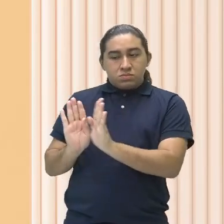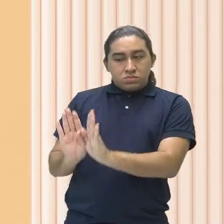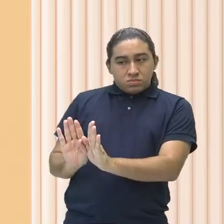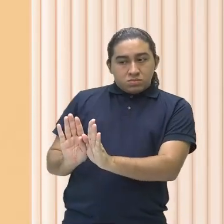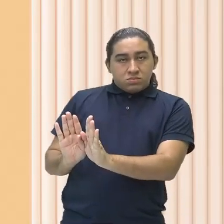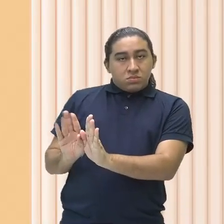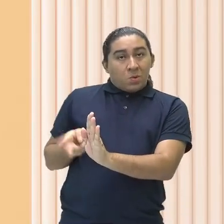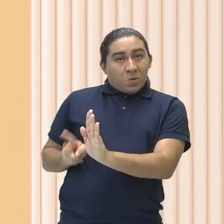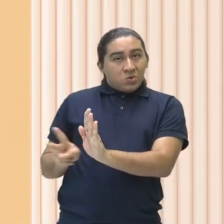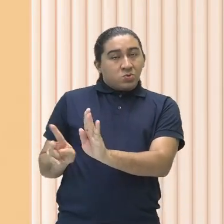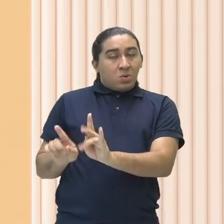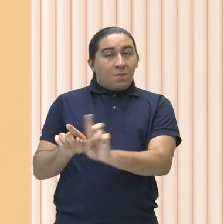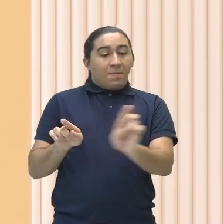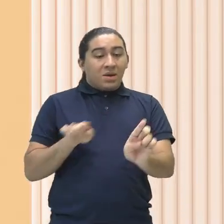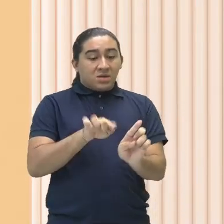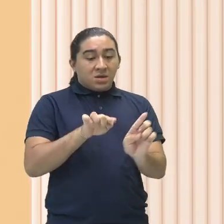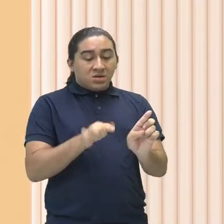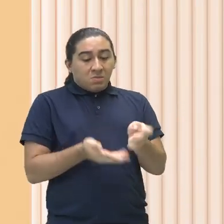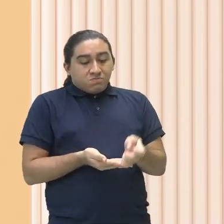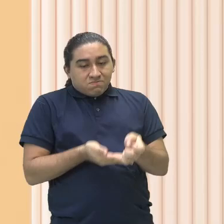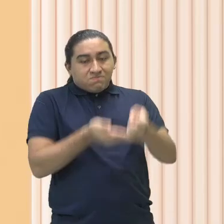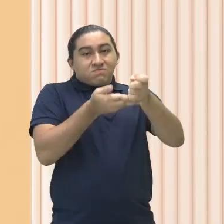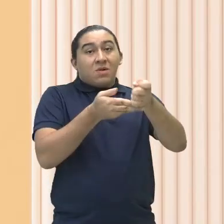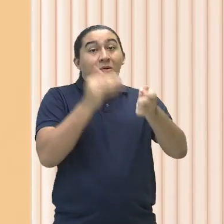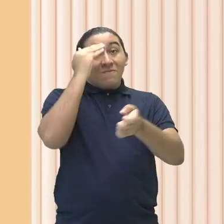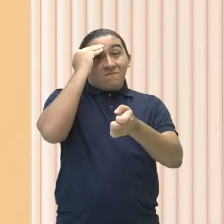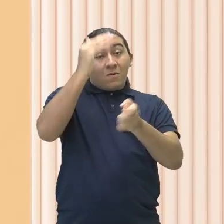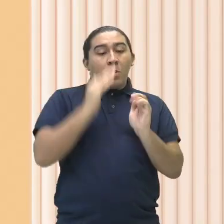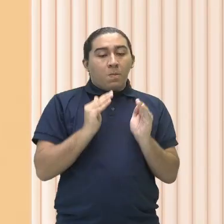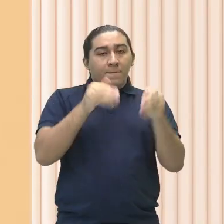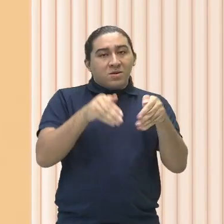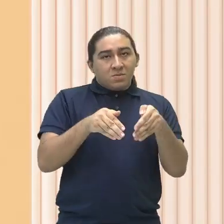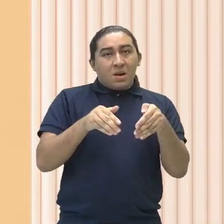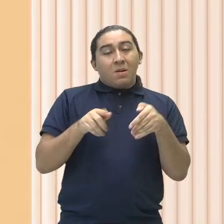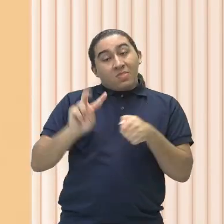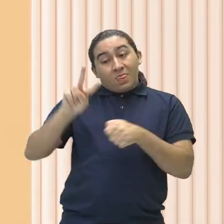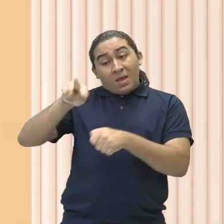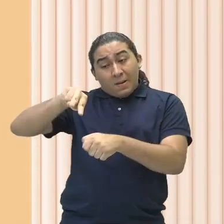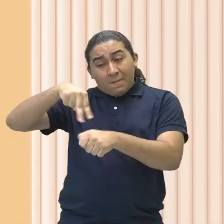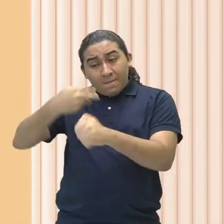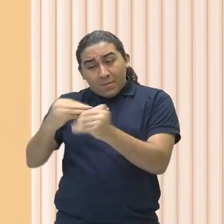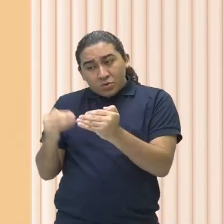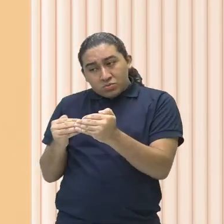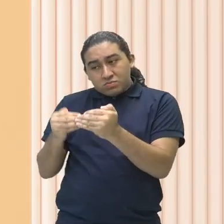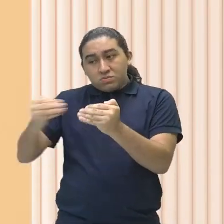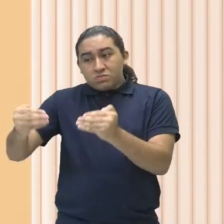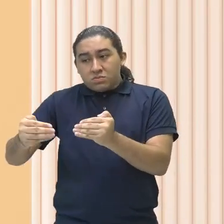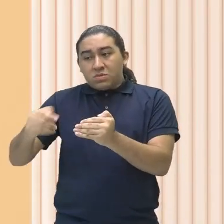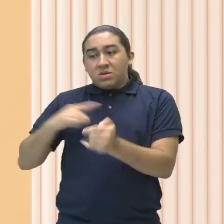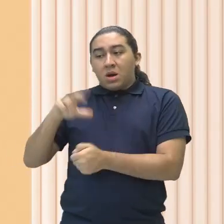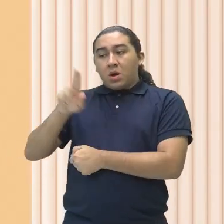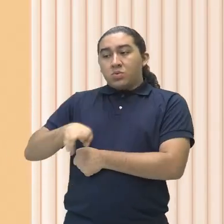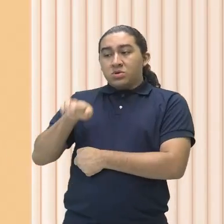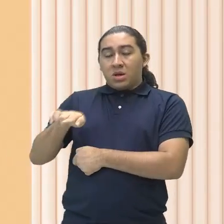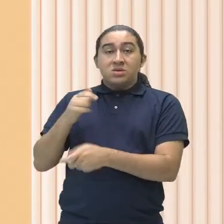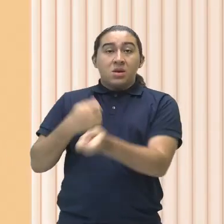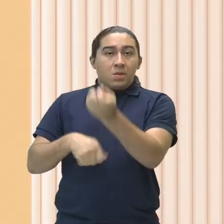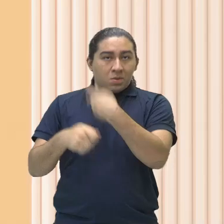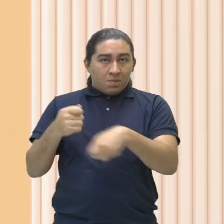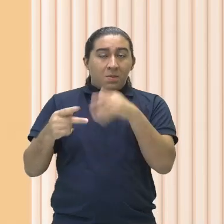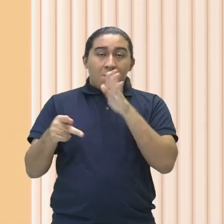e, posteriormente, nós teremos outros ciclos econômicos que vão movimentar a economia